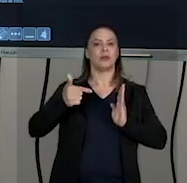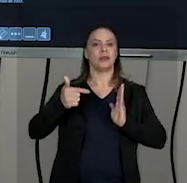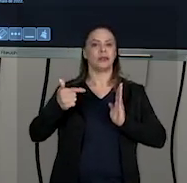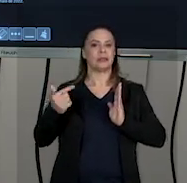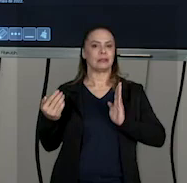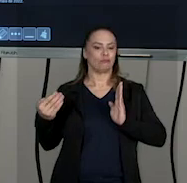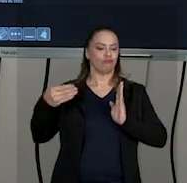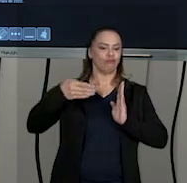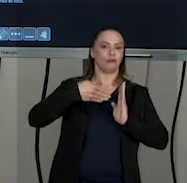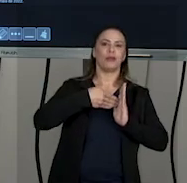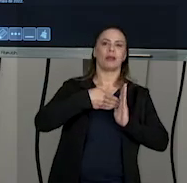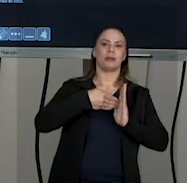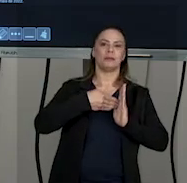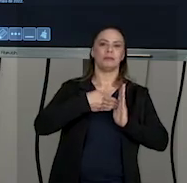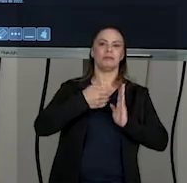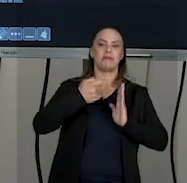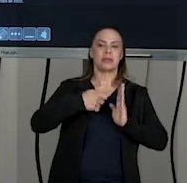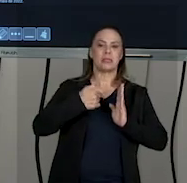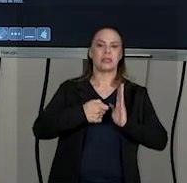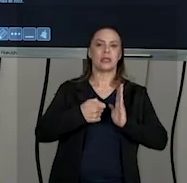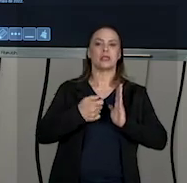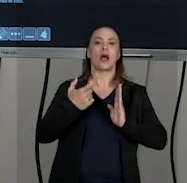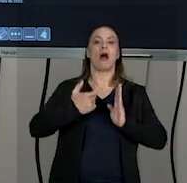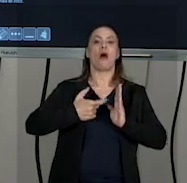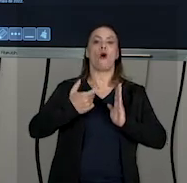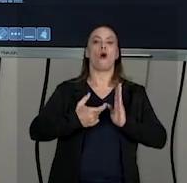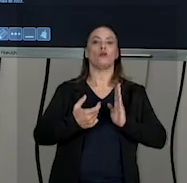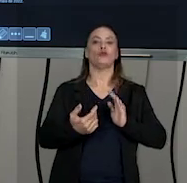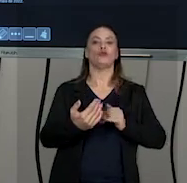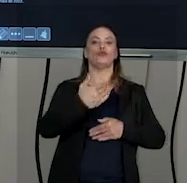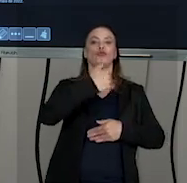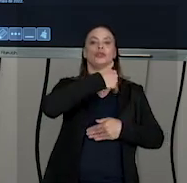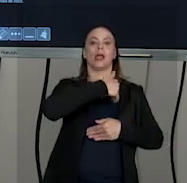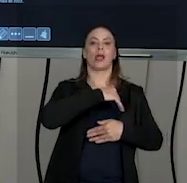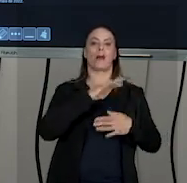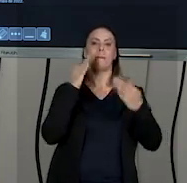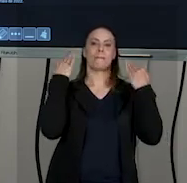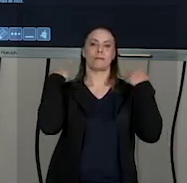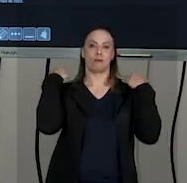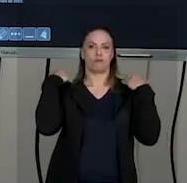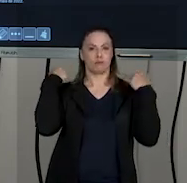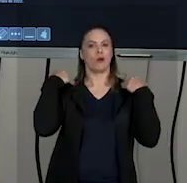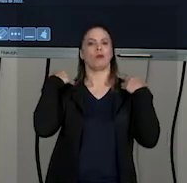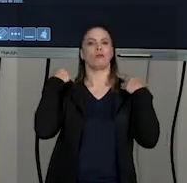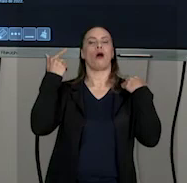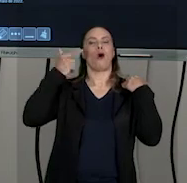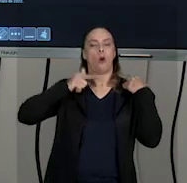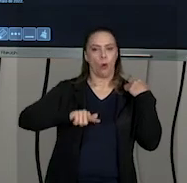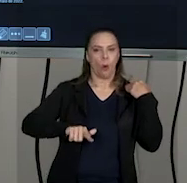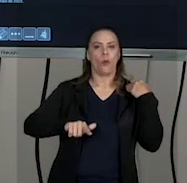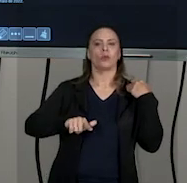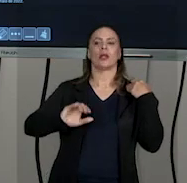novo? Pulmão. Lá no pulmão, ele vai então fazer a troca gasosa. Então,